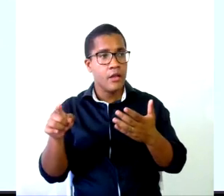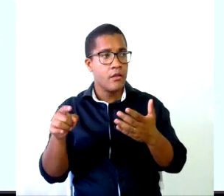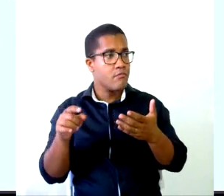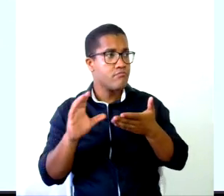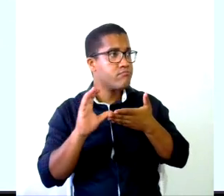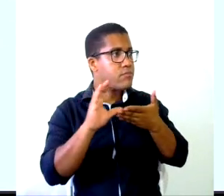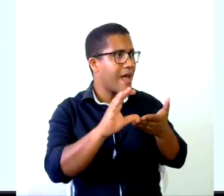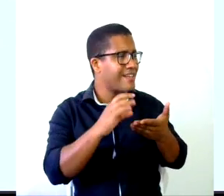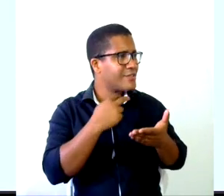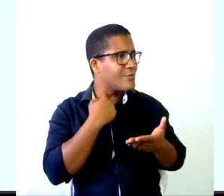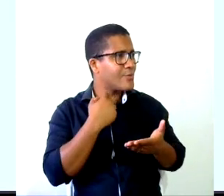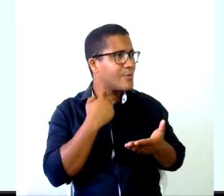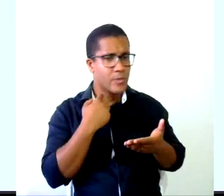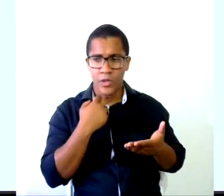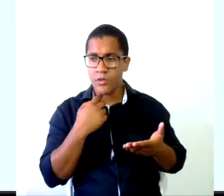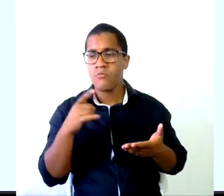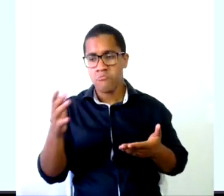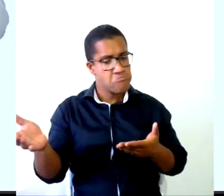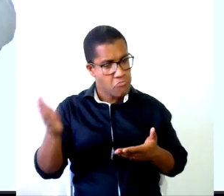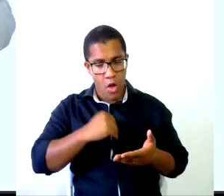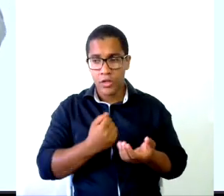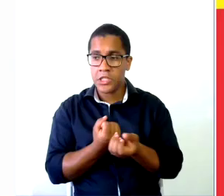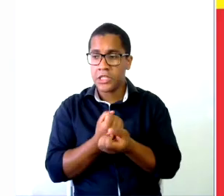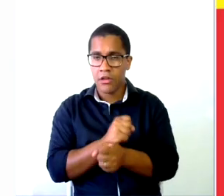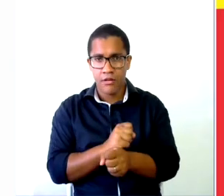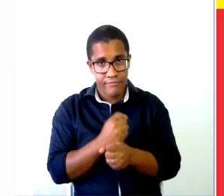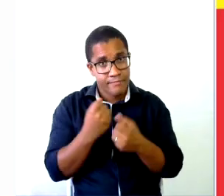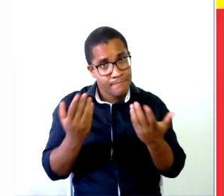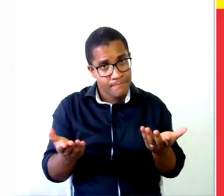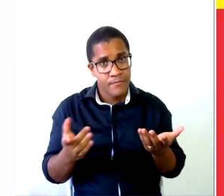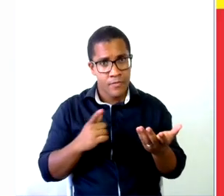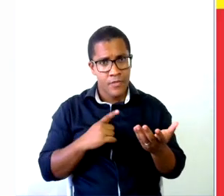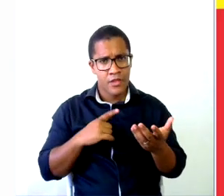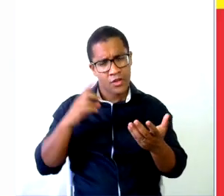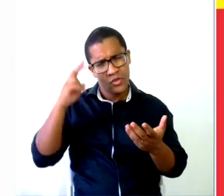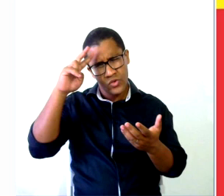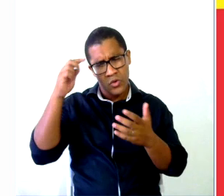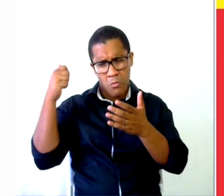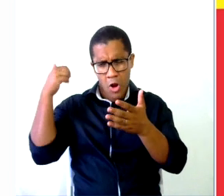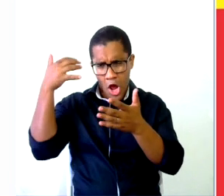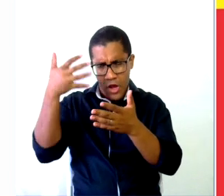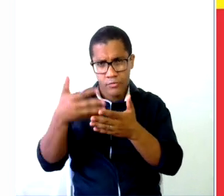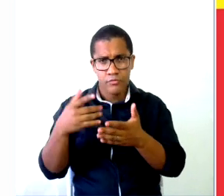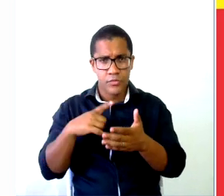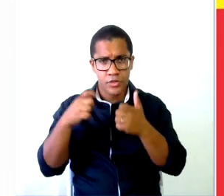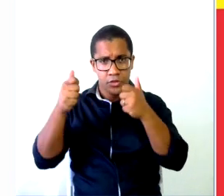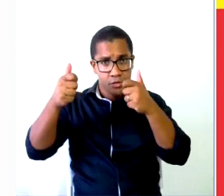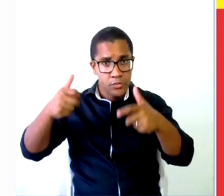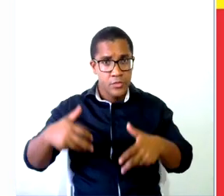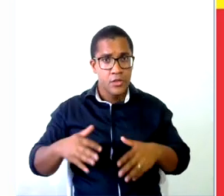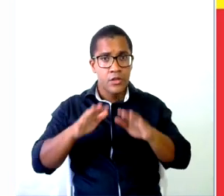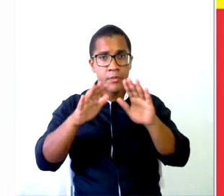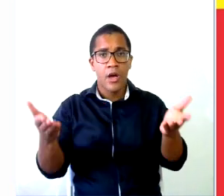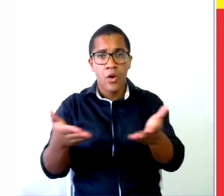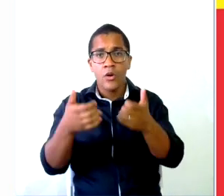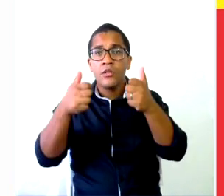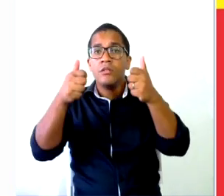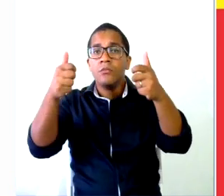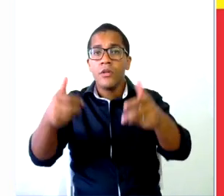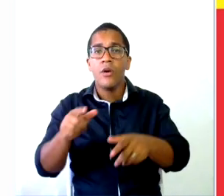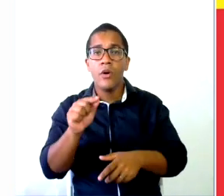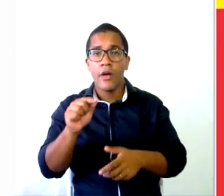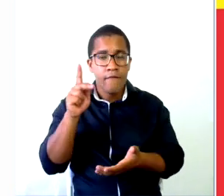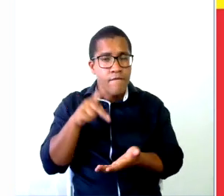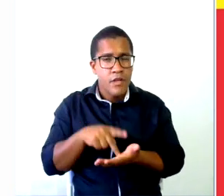na realidade, a gente tem toda uma narrativa histórica sobre isso. Então, no entanto, eu quero destacar que